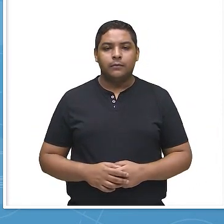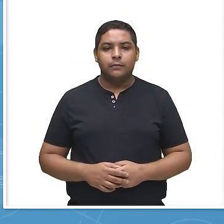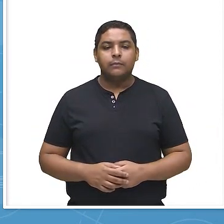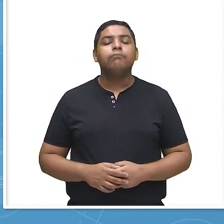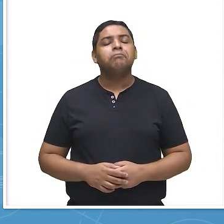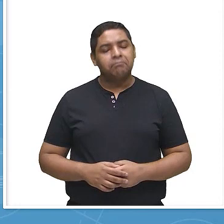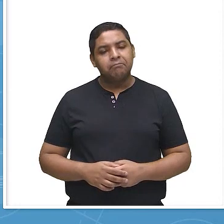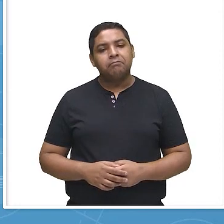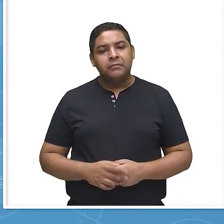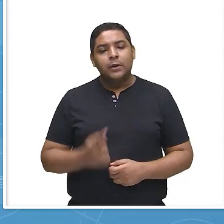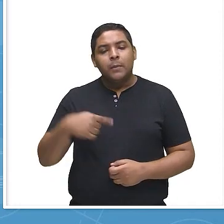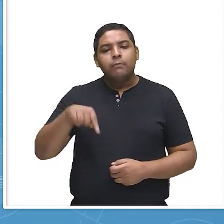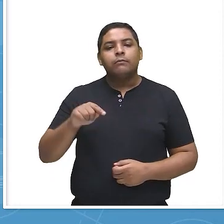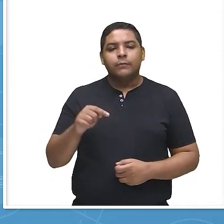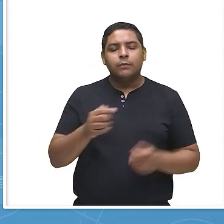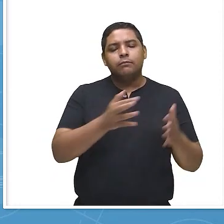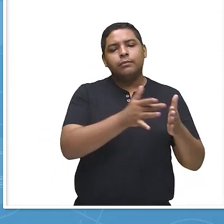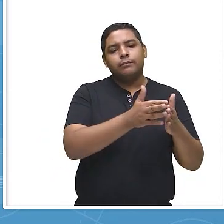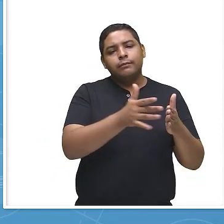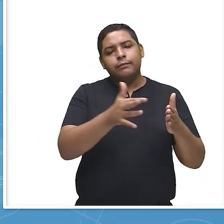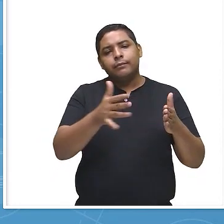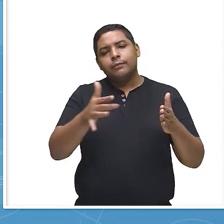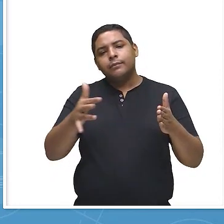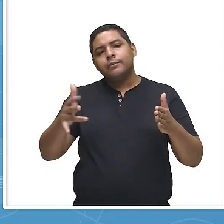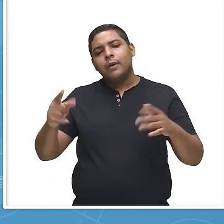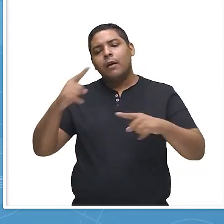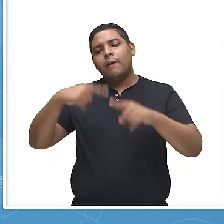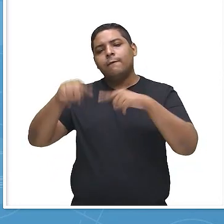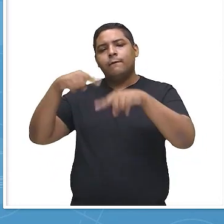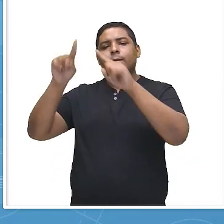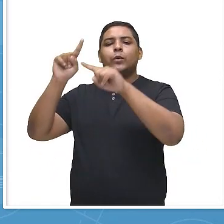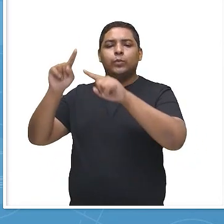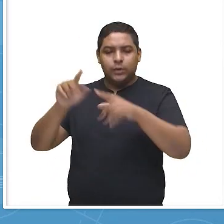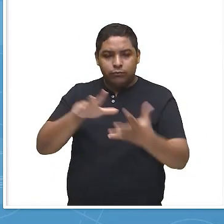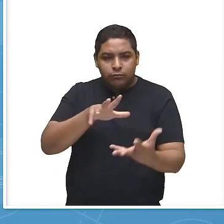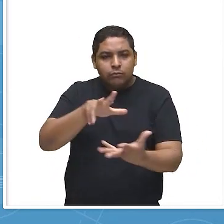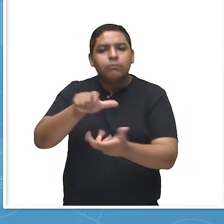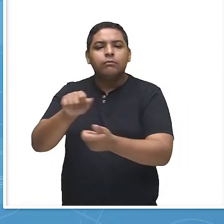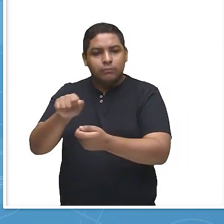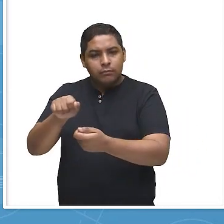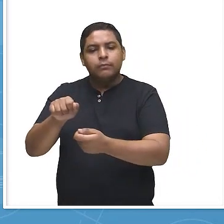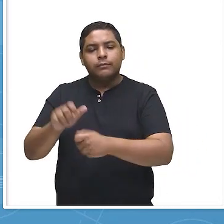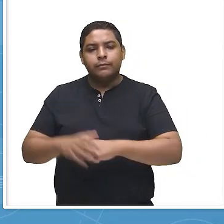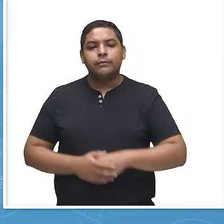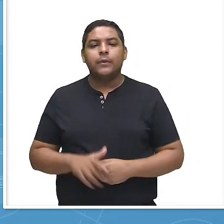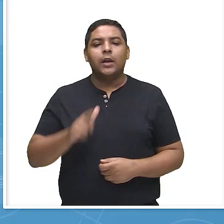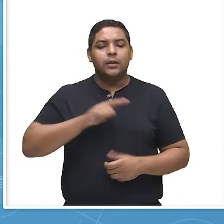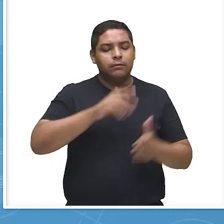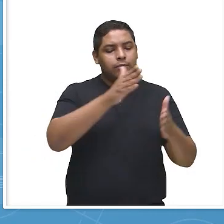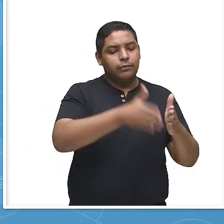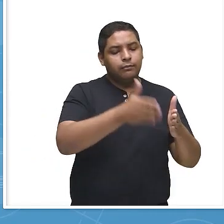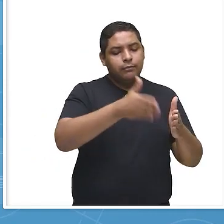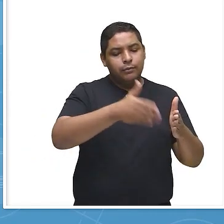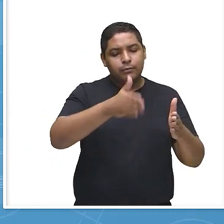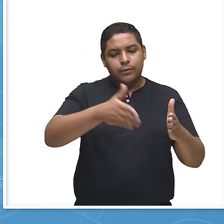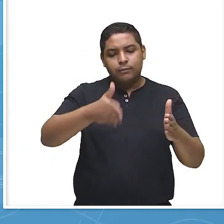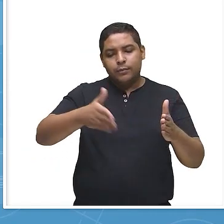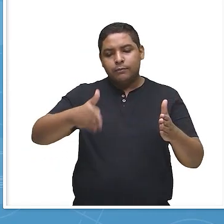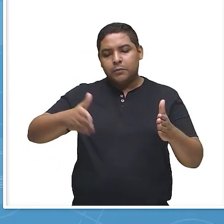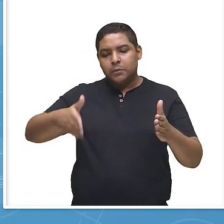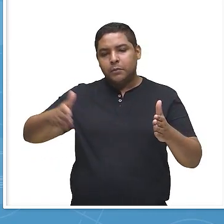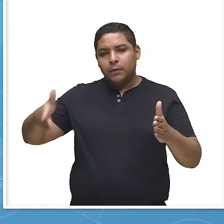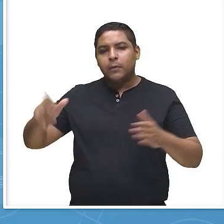Muito bem, então você acompanhou todo o processo de evolução da Terra a partir dessa linha cronológica, geológica do tempo, na